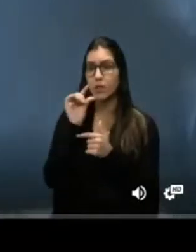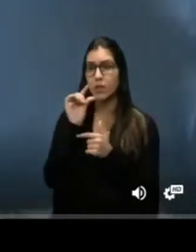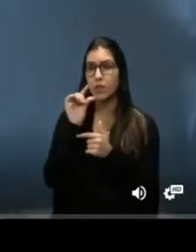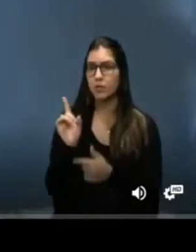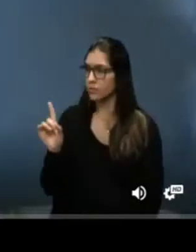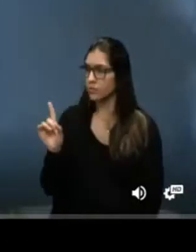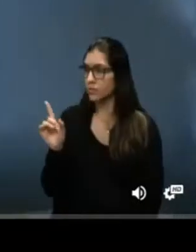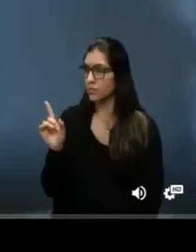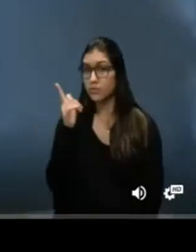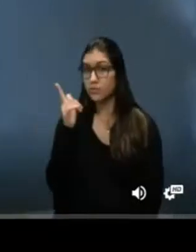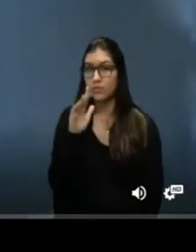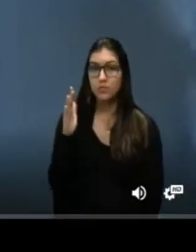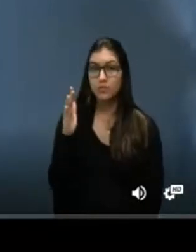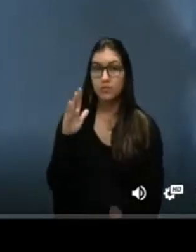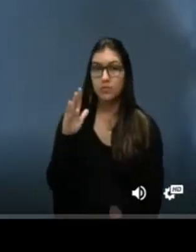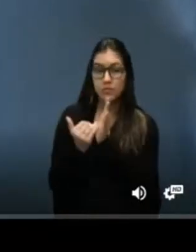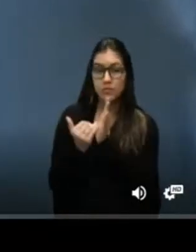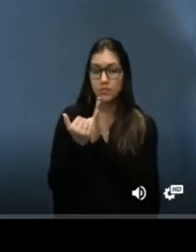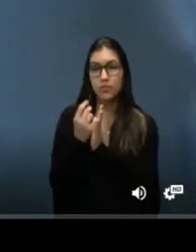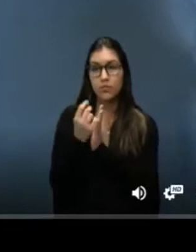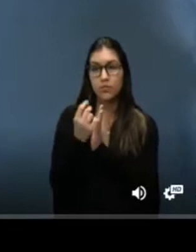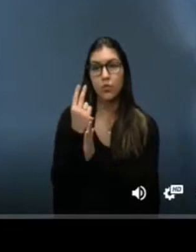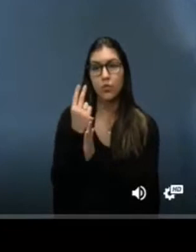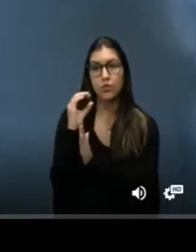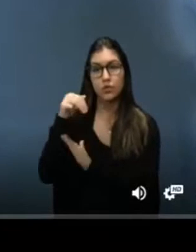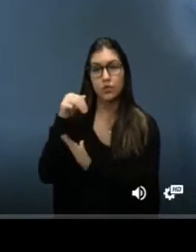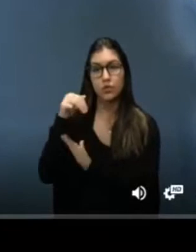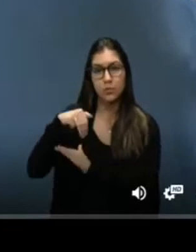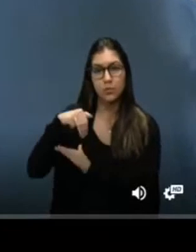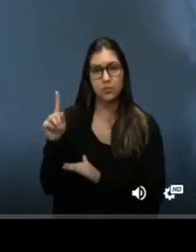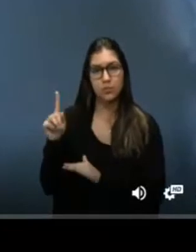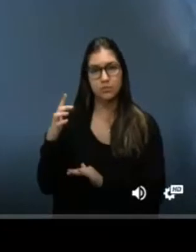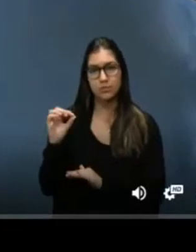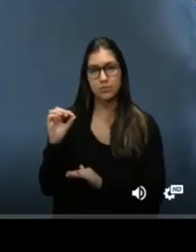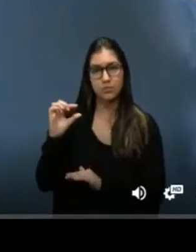até aproximadamente 2 centímetros desse sólido.